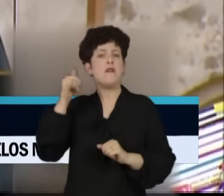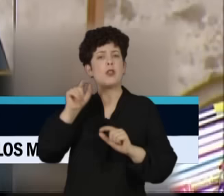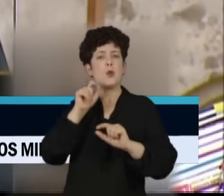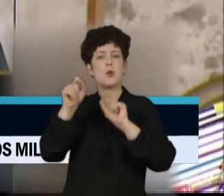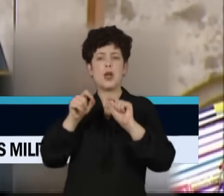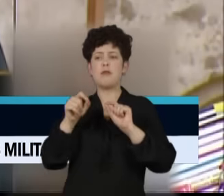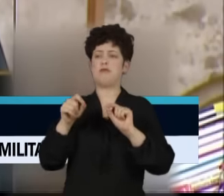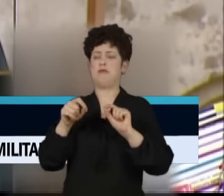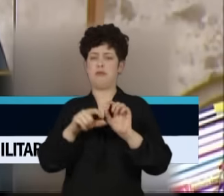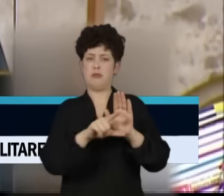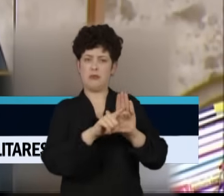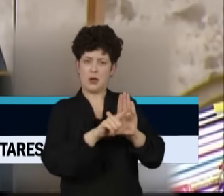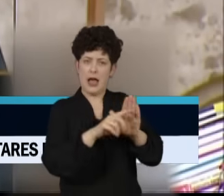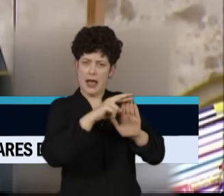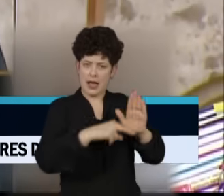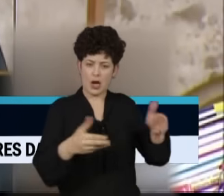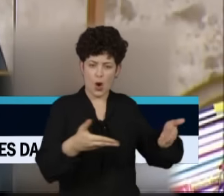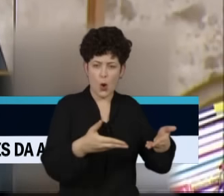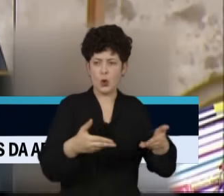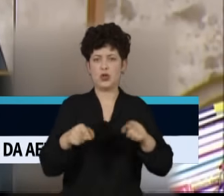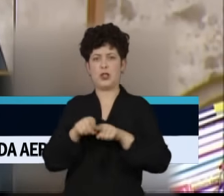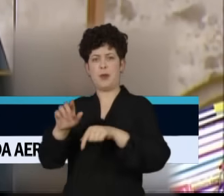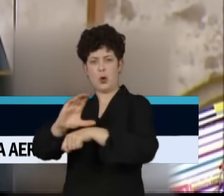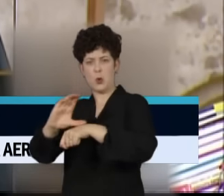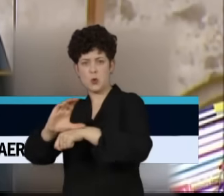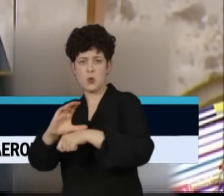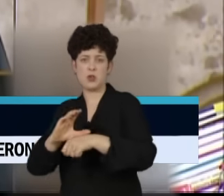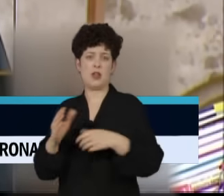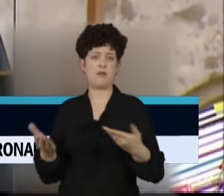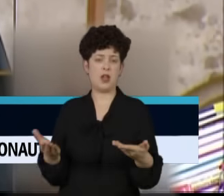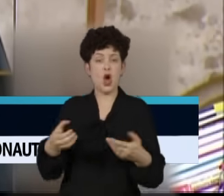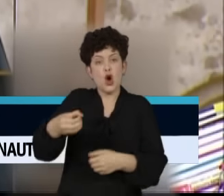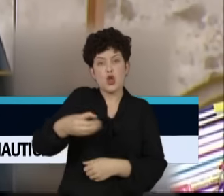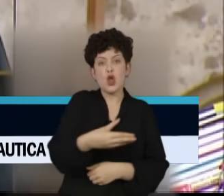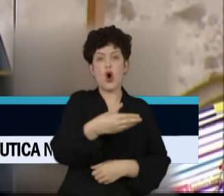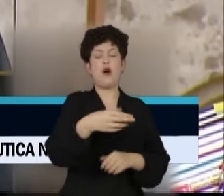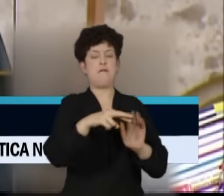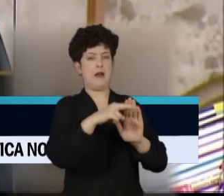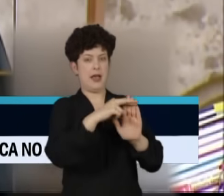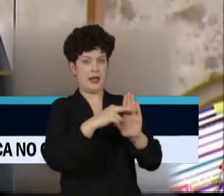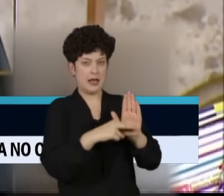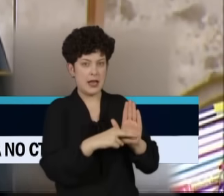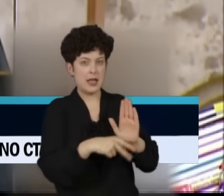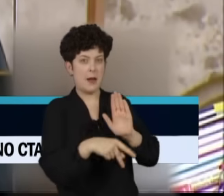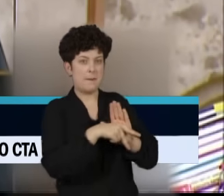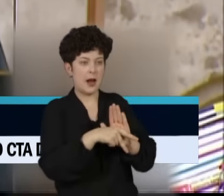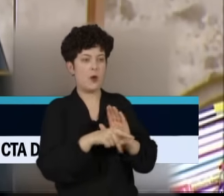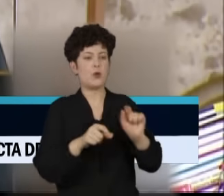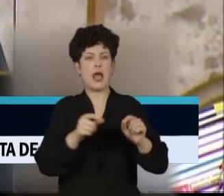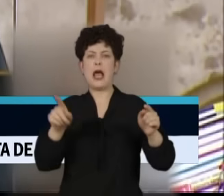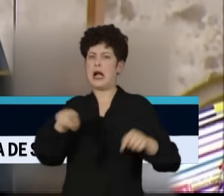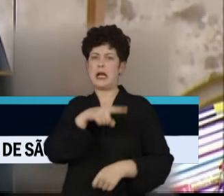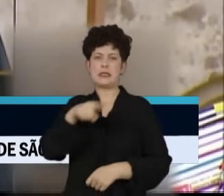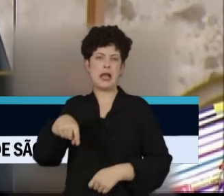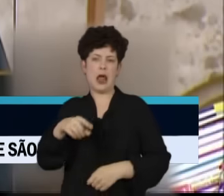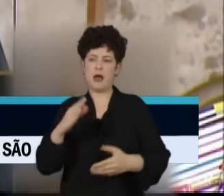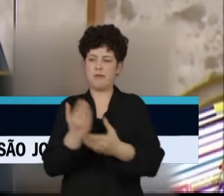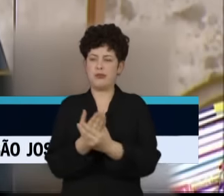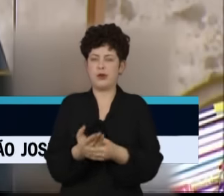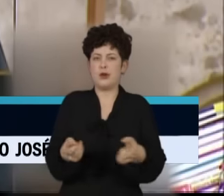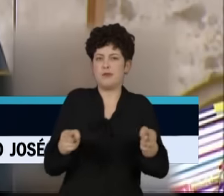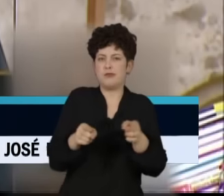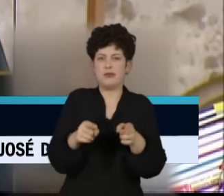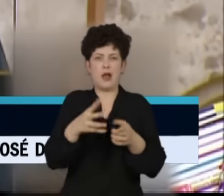internacionais que integram o sistema jurídico da tutela da probidade. O novo regime da prescrição não há de alcançar esses